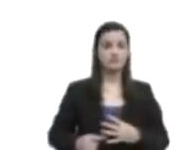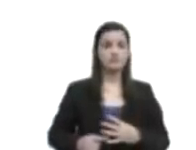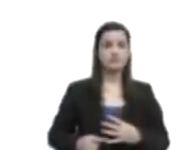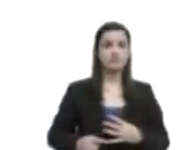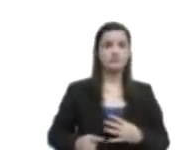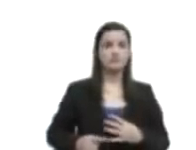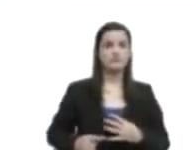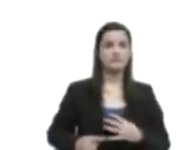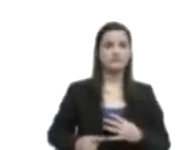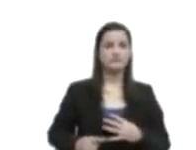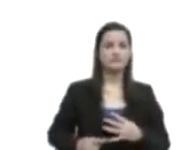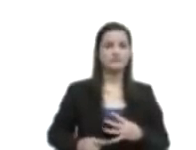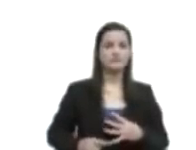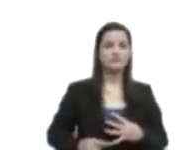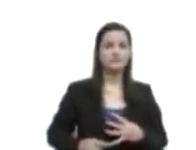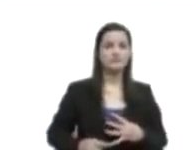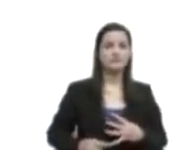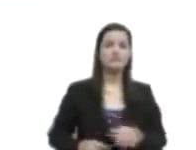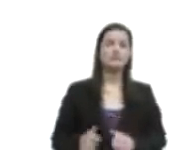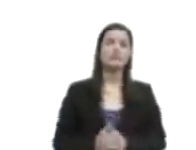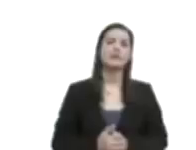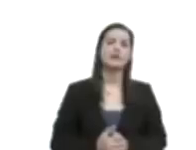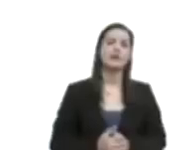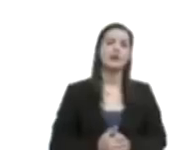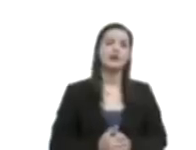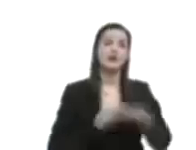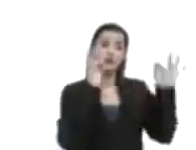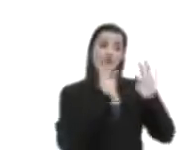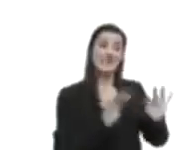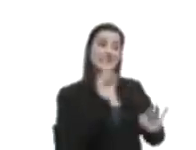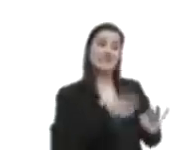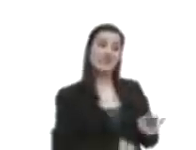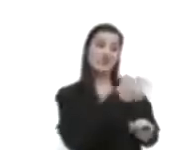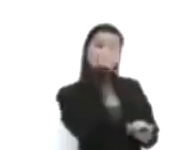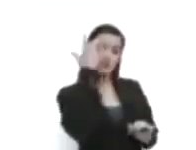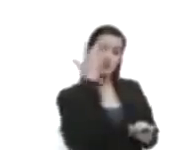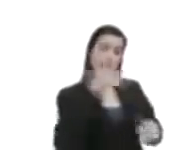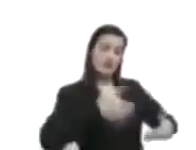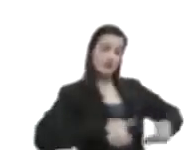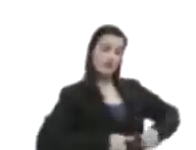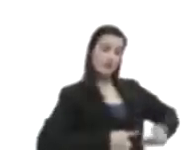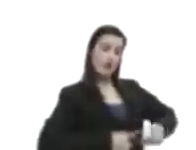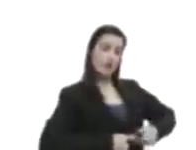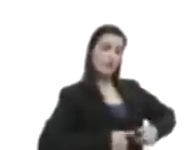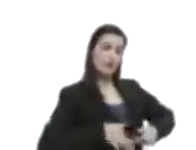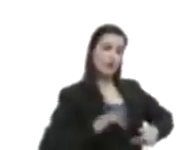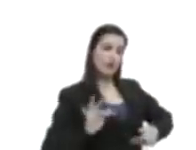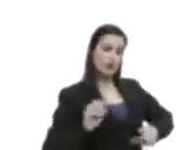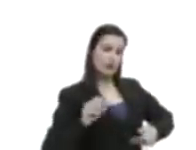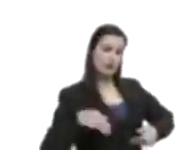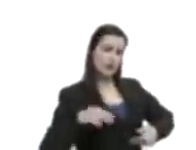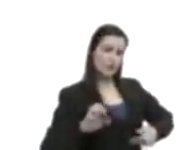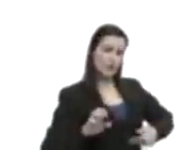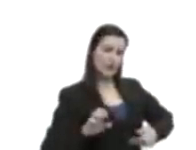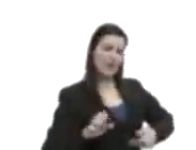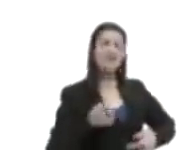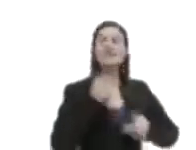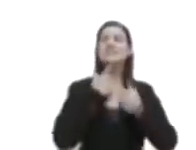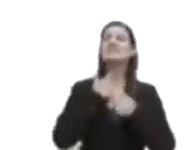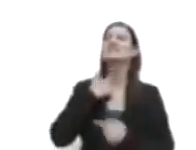Agora é a quarta, ok. 6. Bem-aventurados que têm fome e sede de justiça.